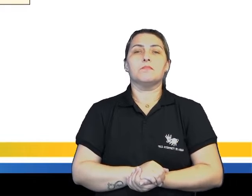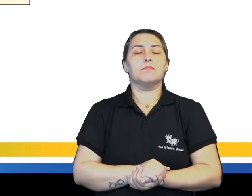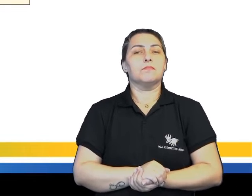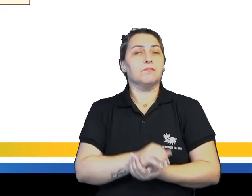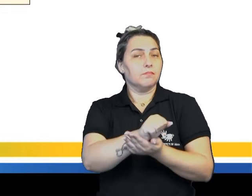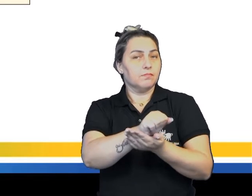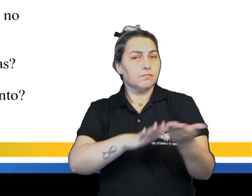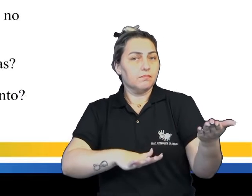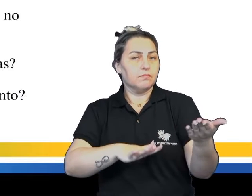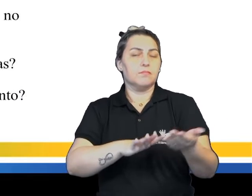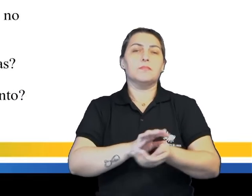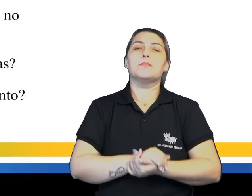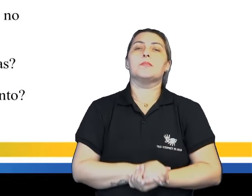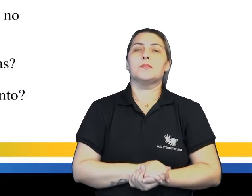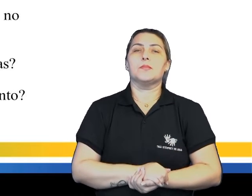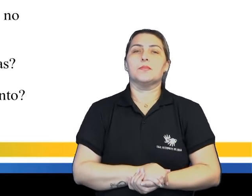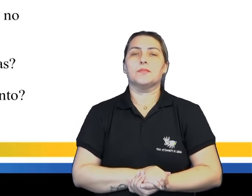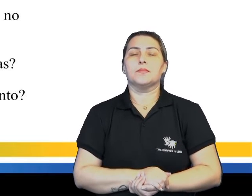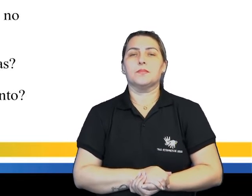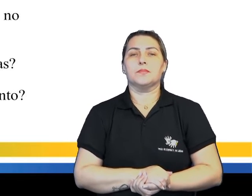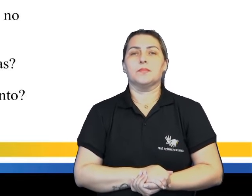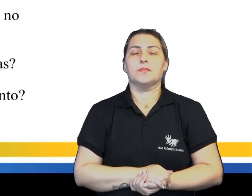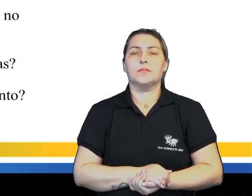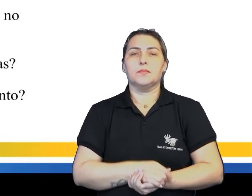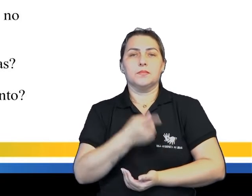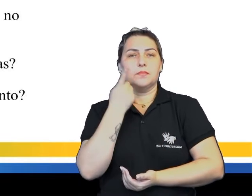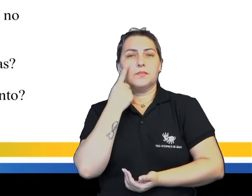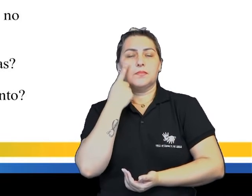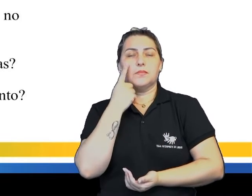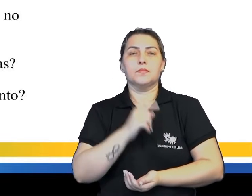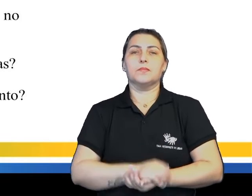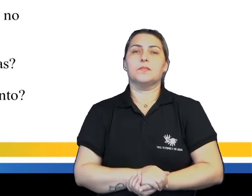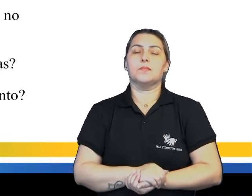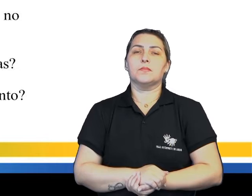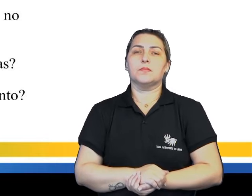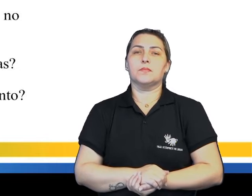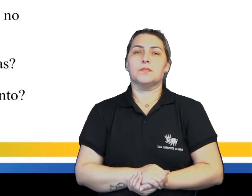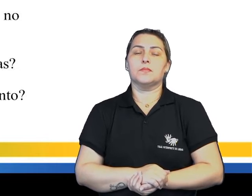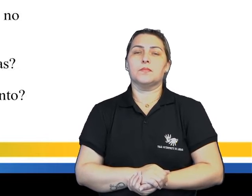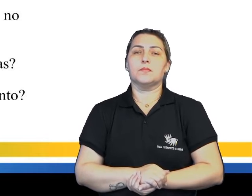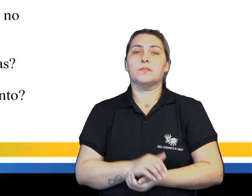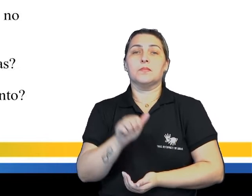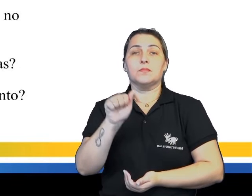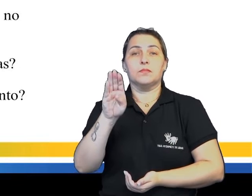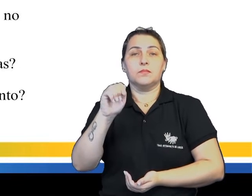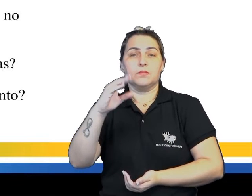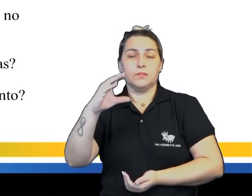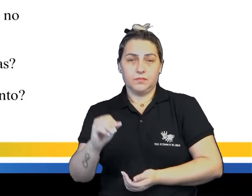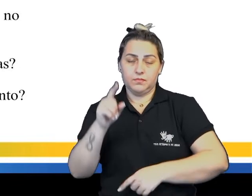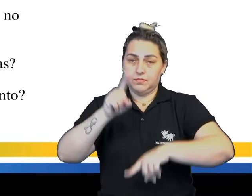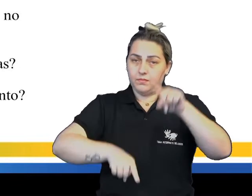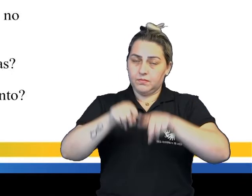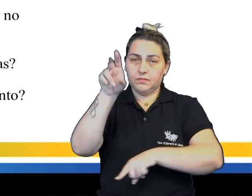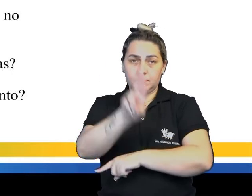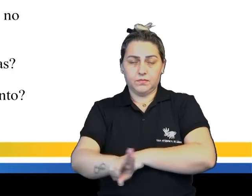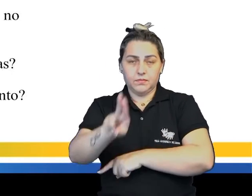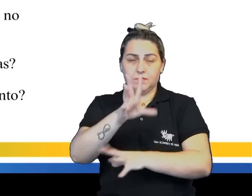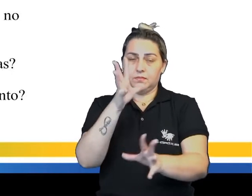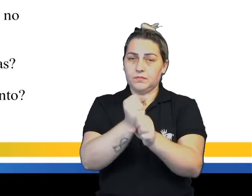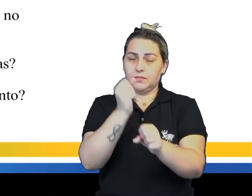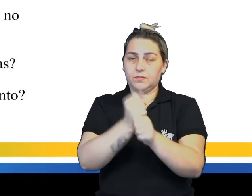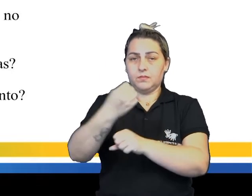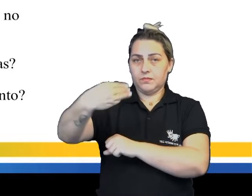ao exercício. Olha só. O ábaco é um instrumento utilizado para